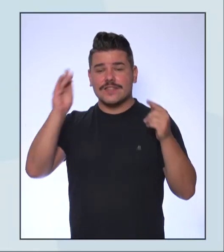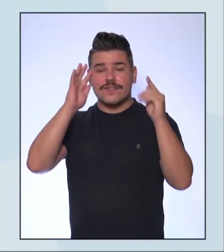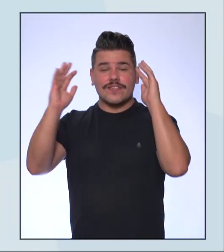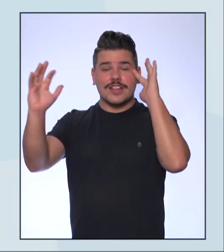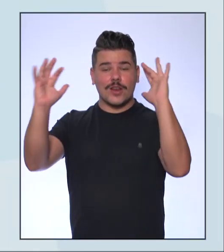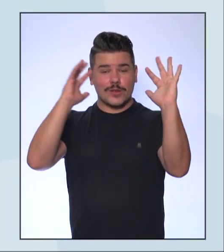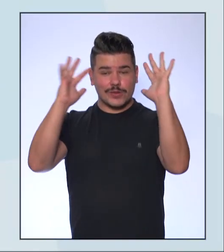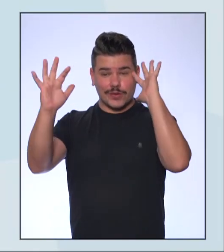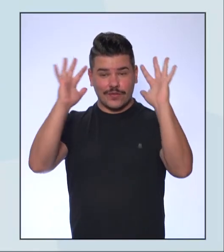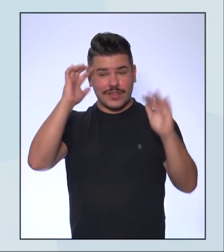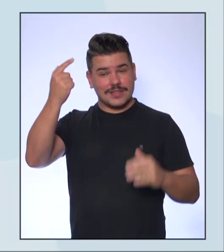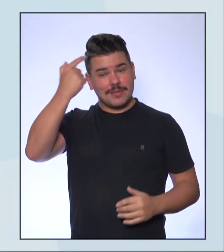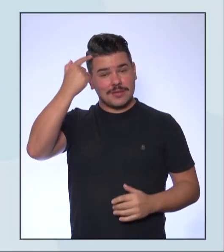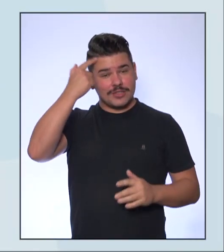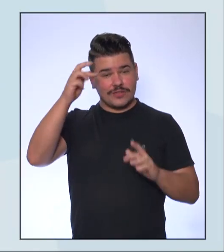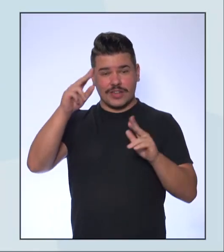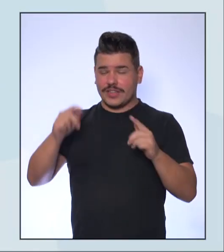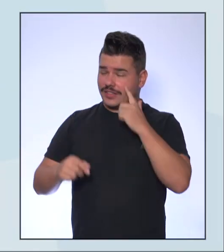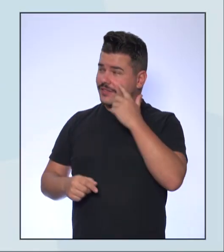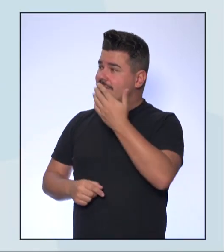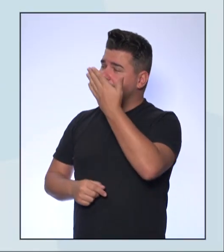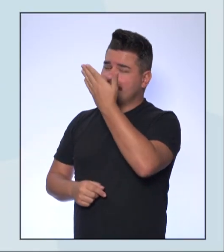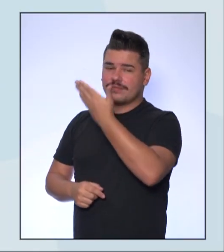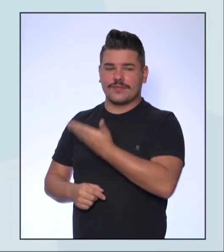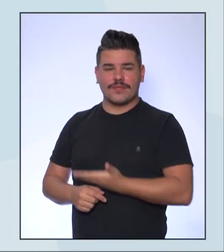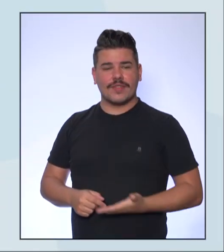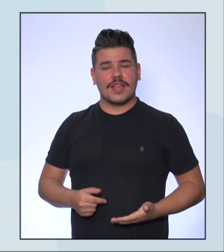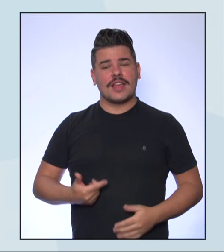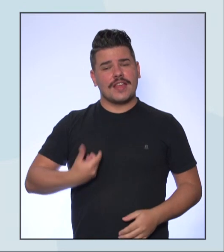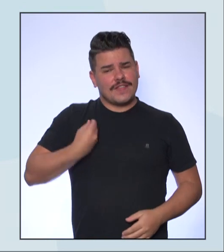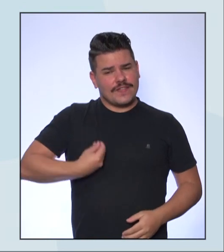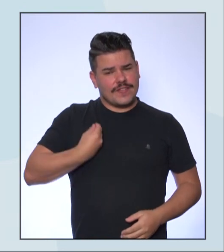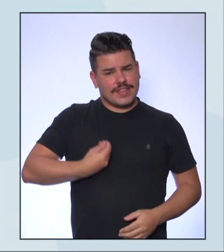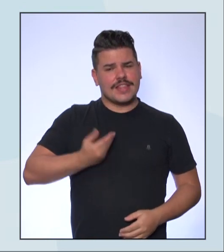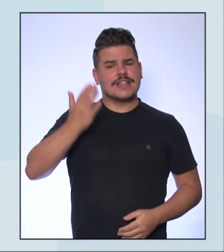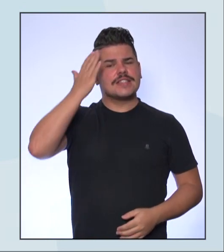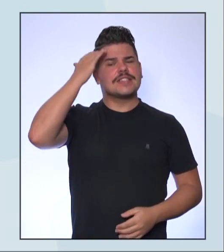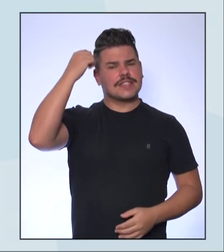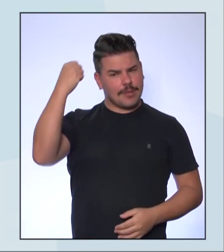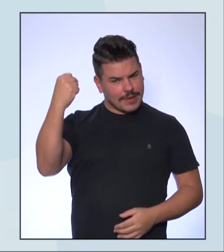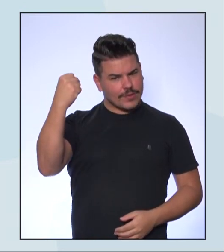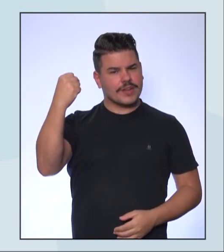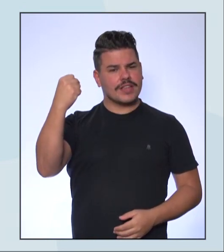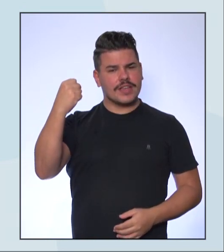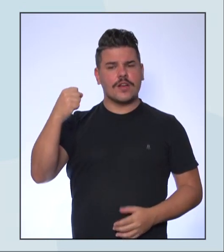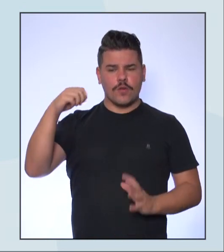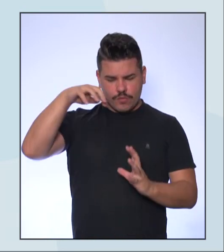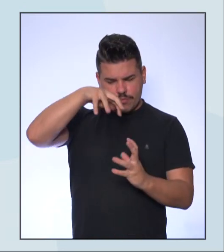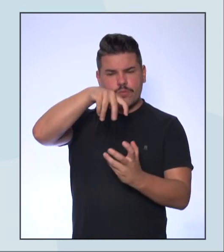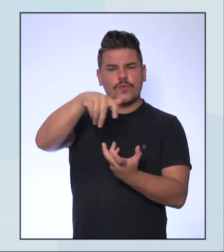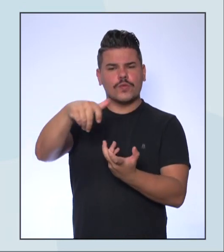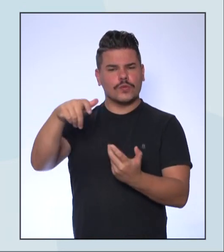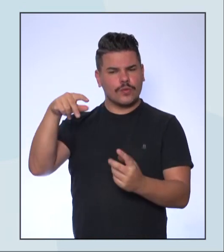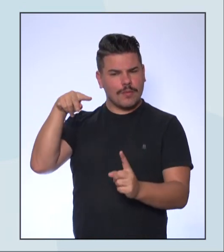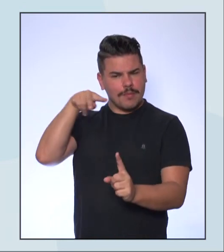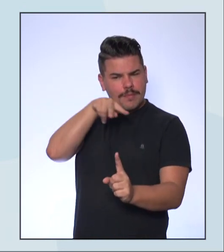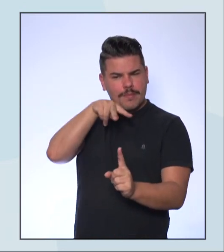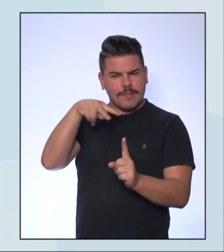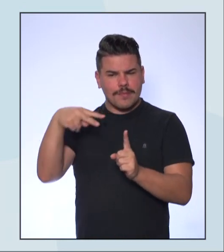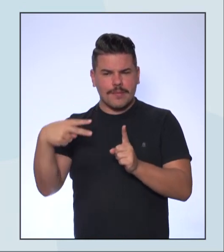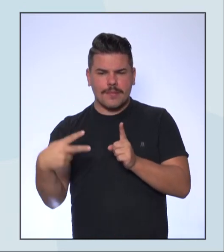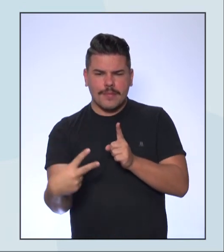né? Então, nós temos a filosofia como sabedoria de vida, como visão de mundo, como busca